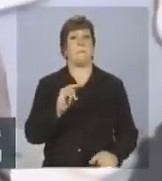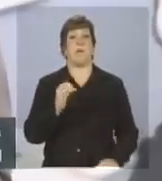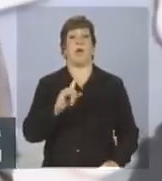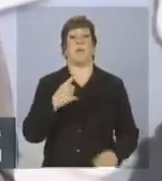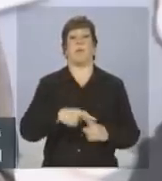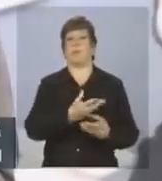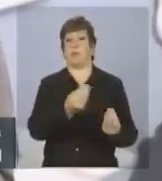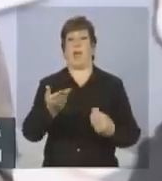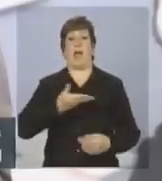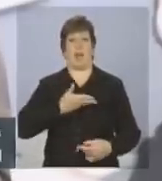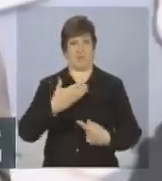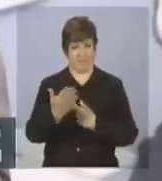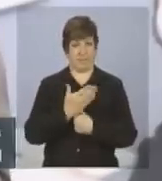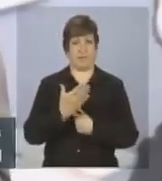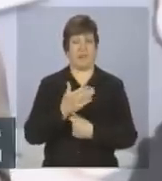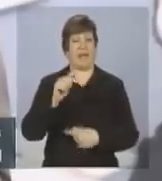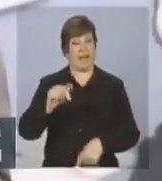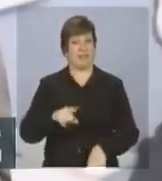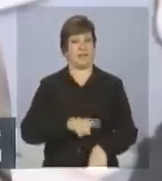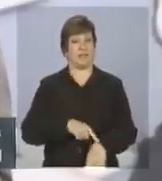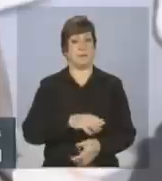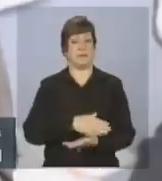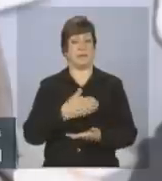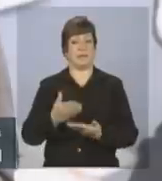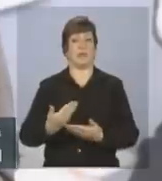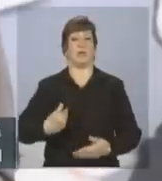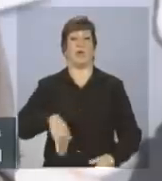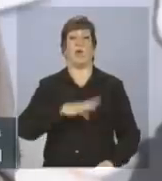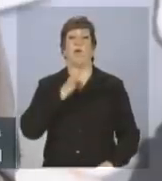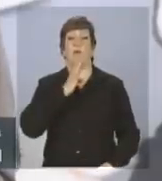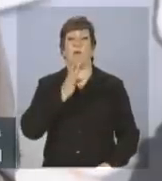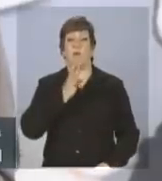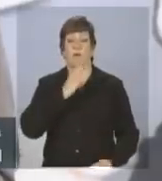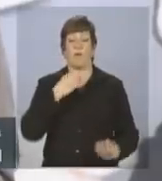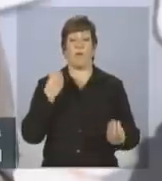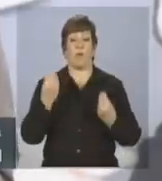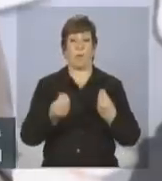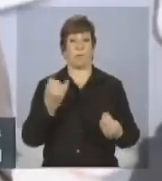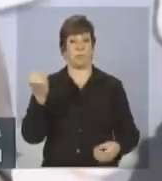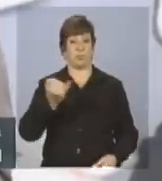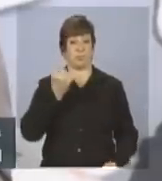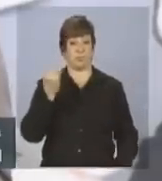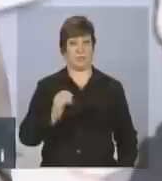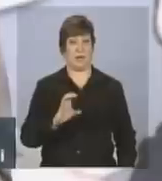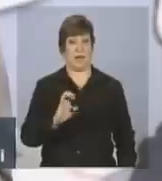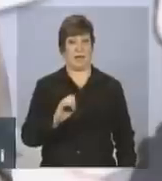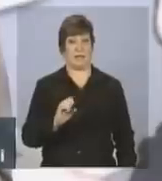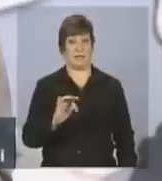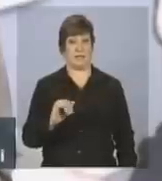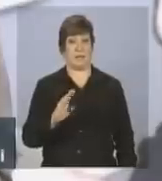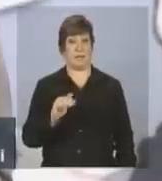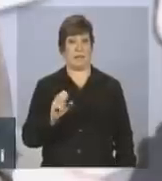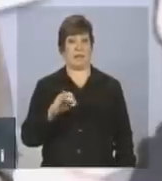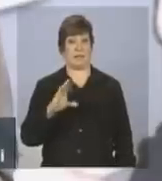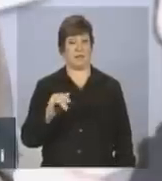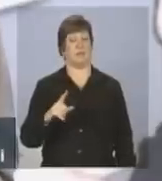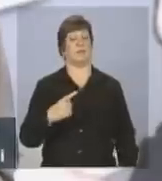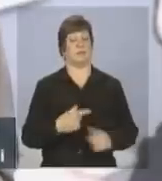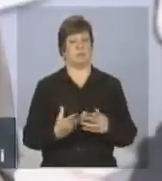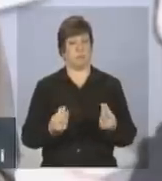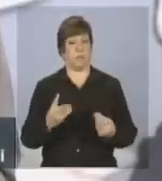amigos. Foi neste período que conhecemos o valor de uma cesta básica, a qual nós precisamos, não foram poucas às